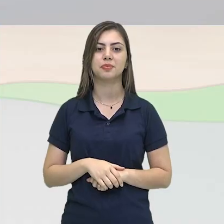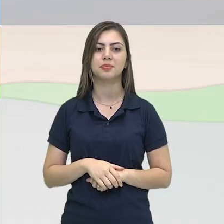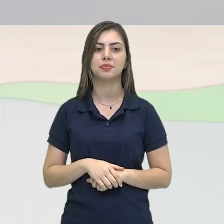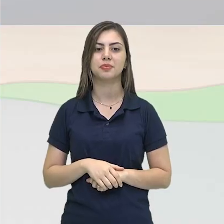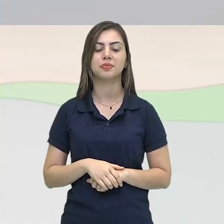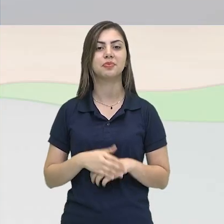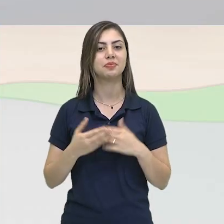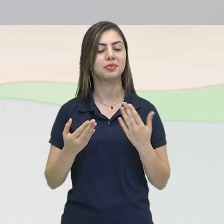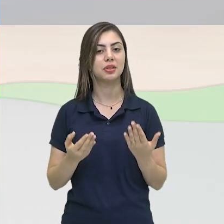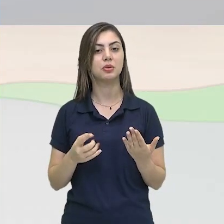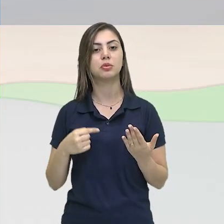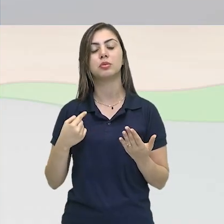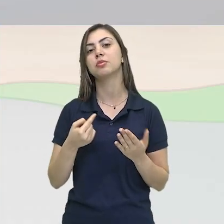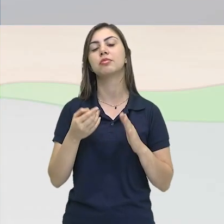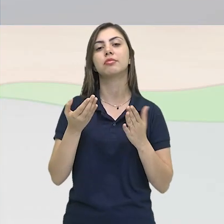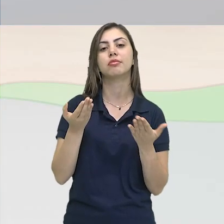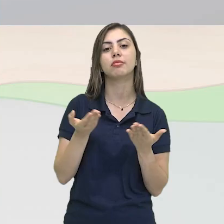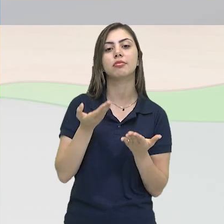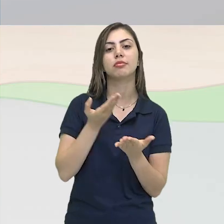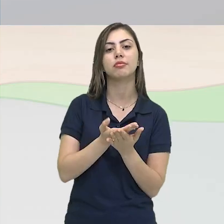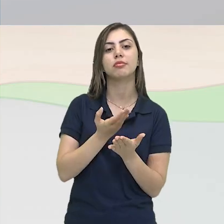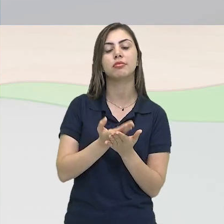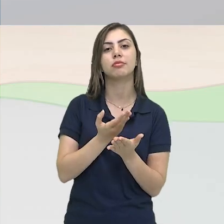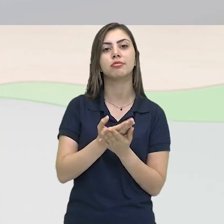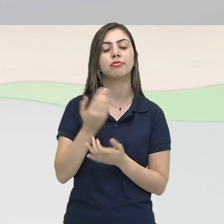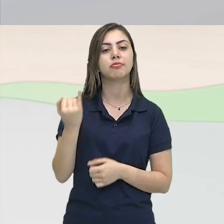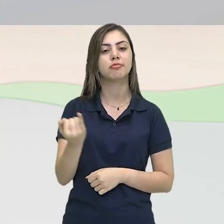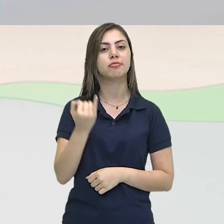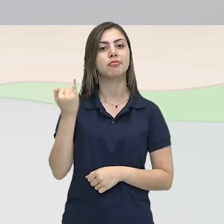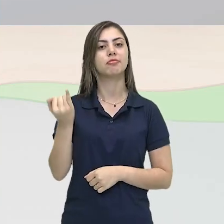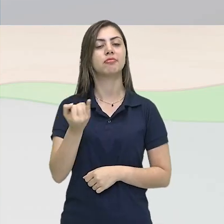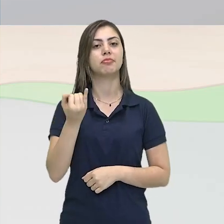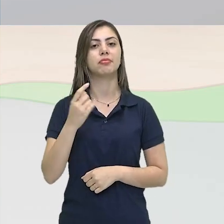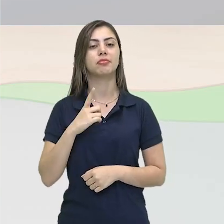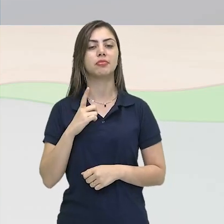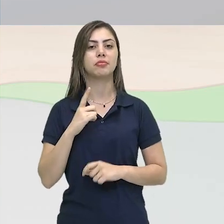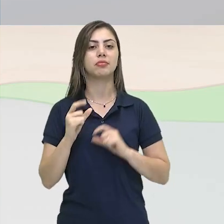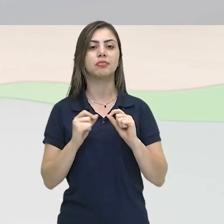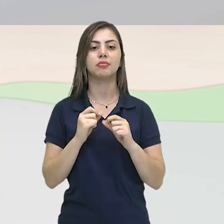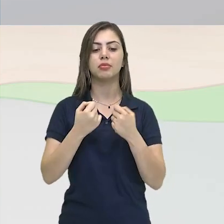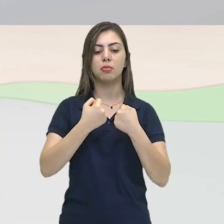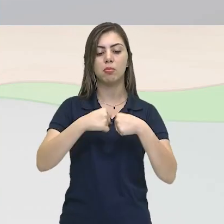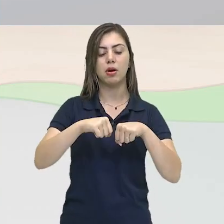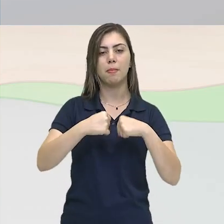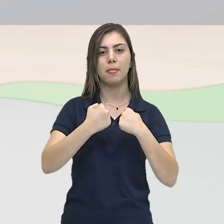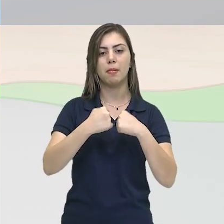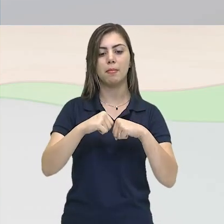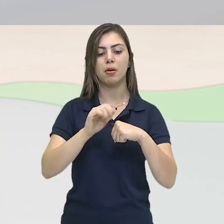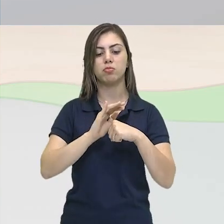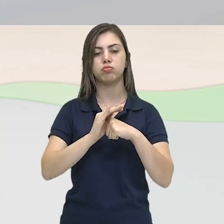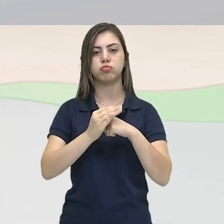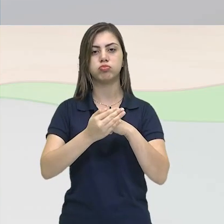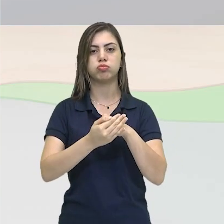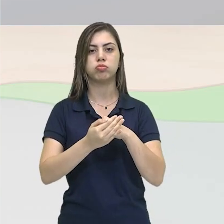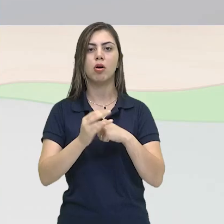aí que a importância, né, do nosso líquido sinovial para as